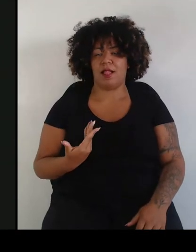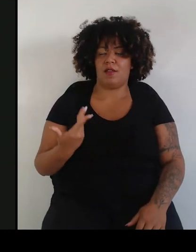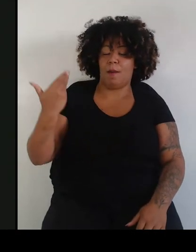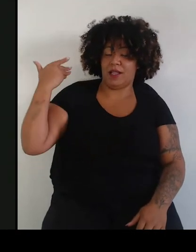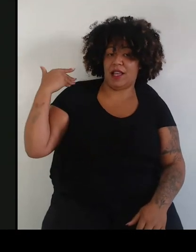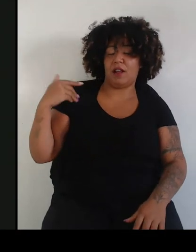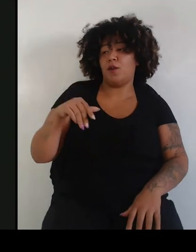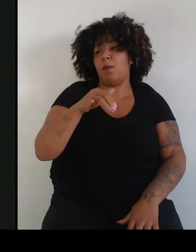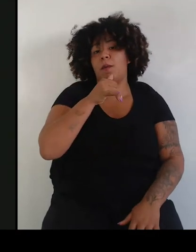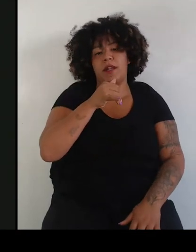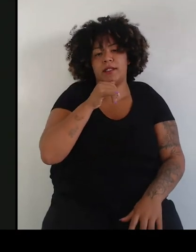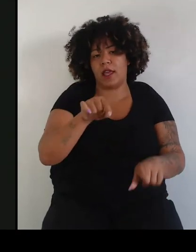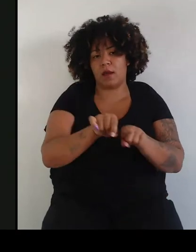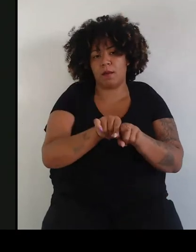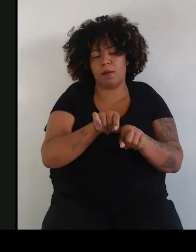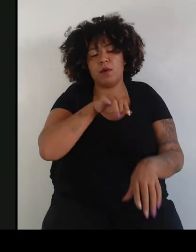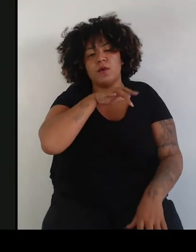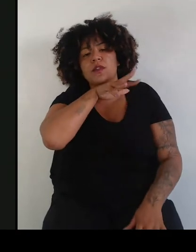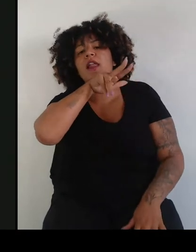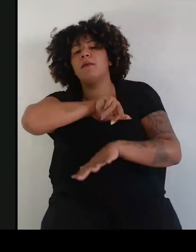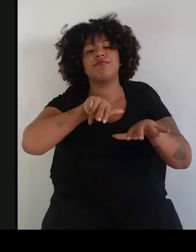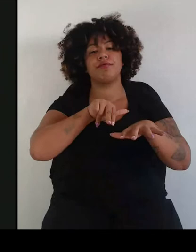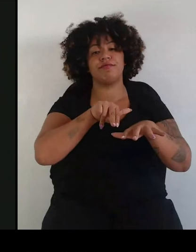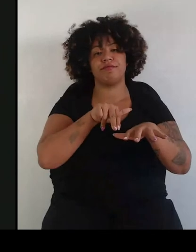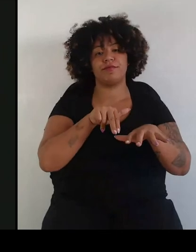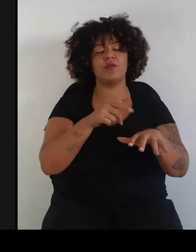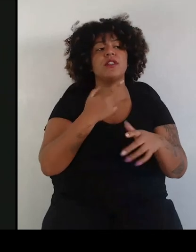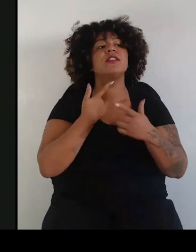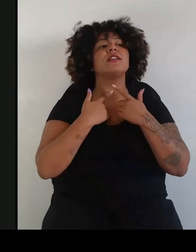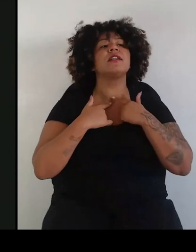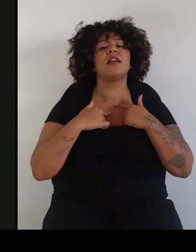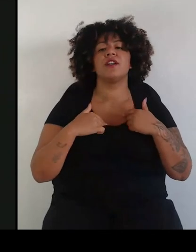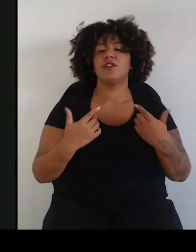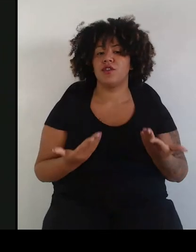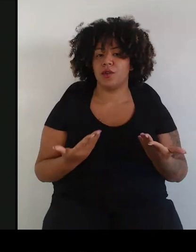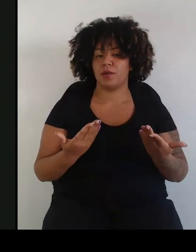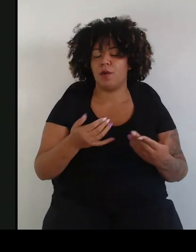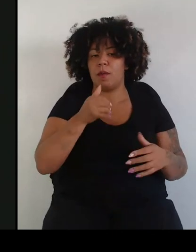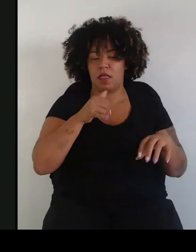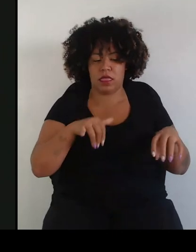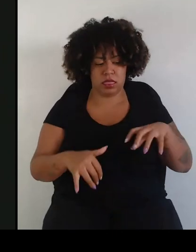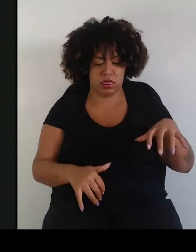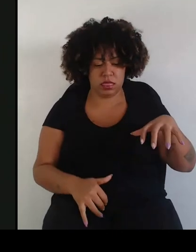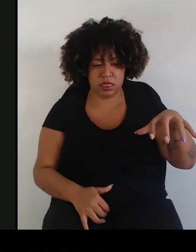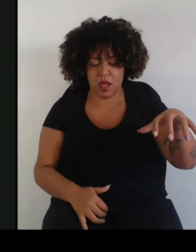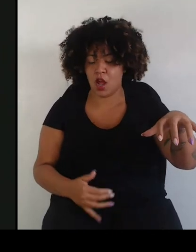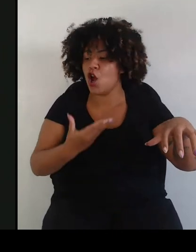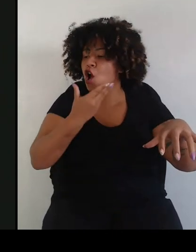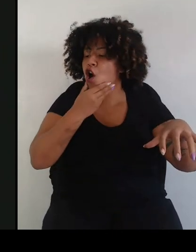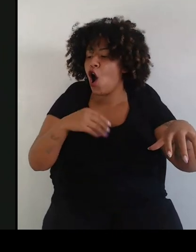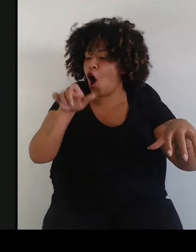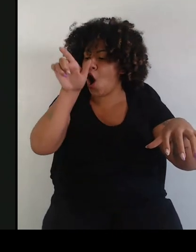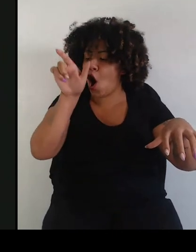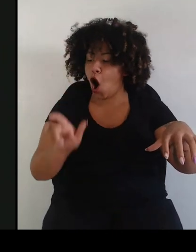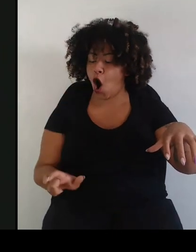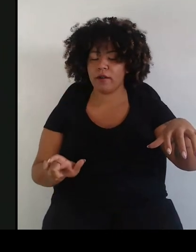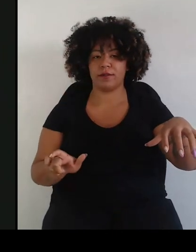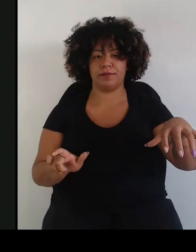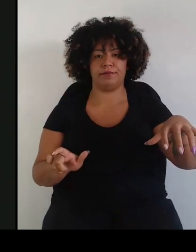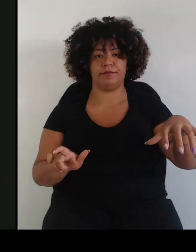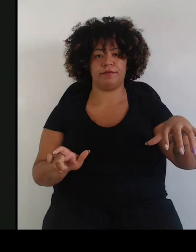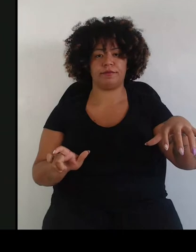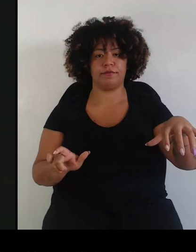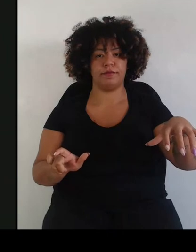nessa distinção entre animal e homem né que talvez